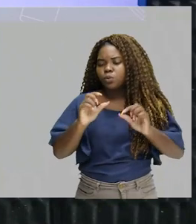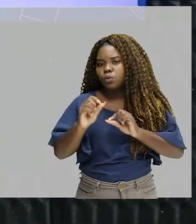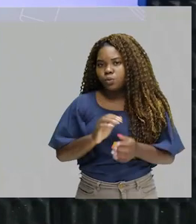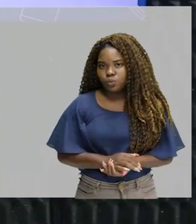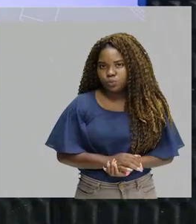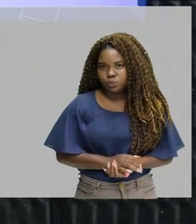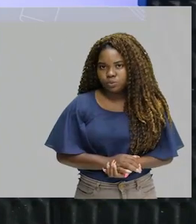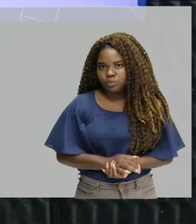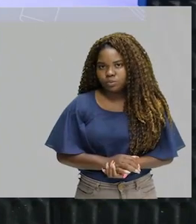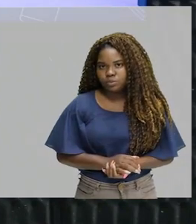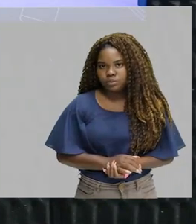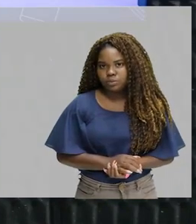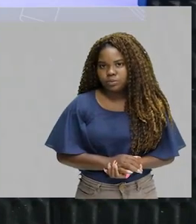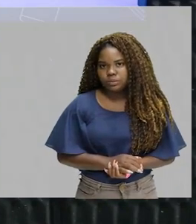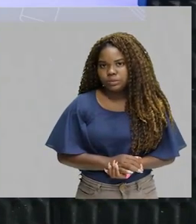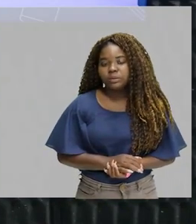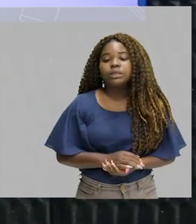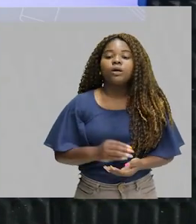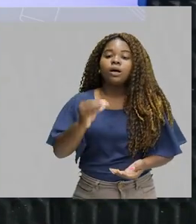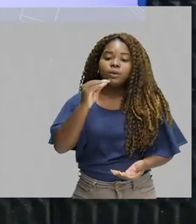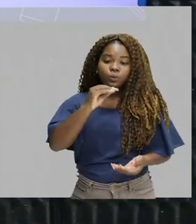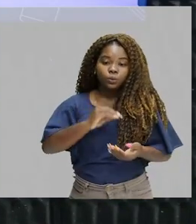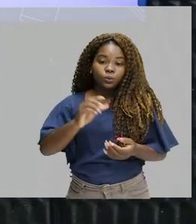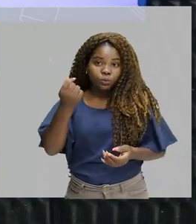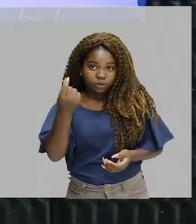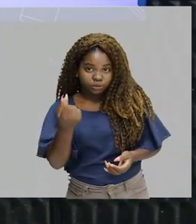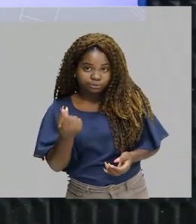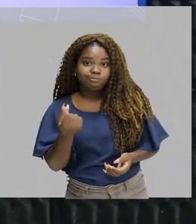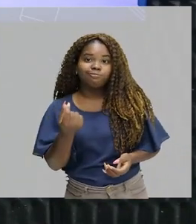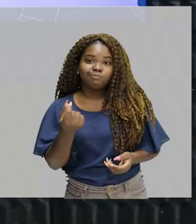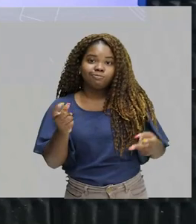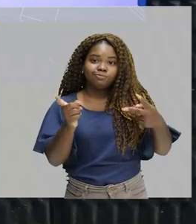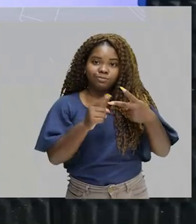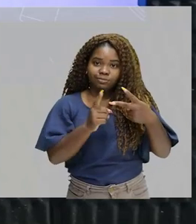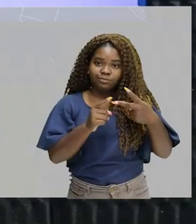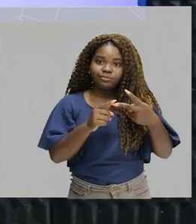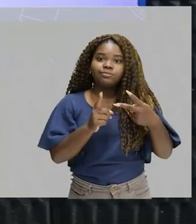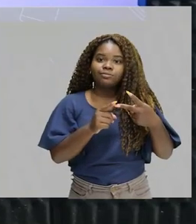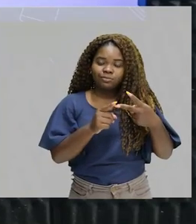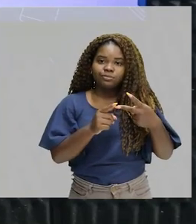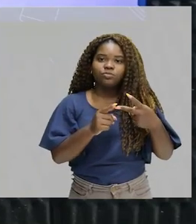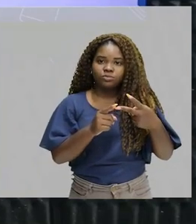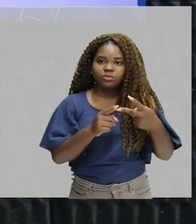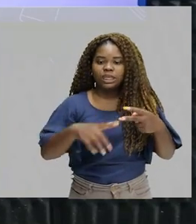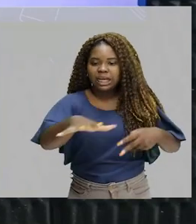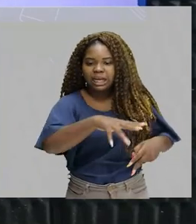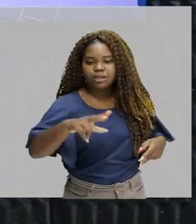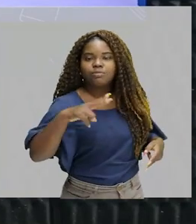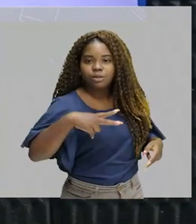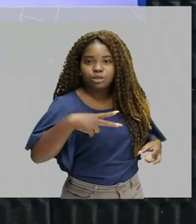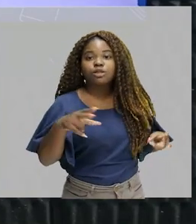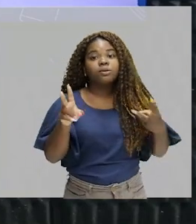ó a busca pelo lucro a defesa da propriedade privada e o